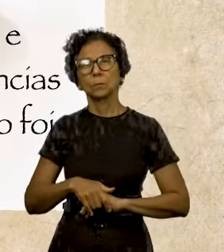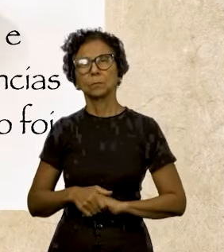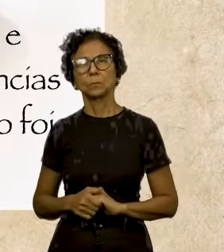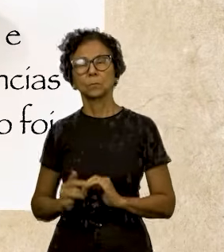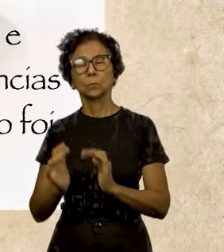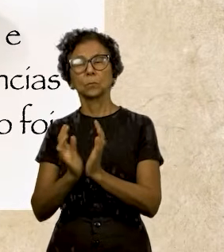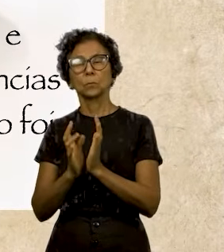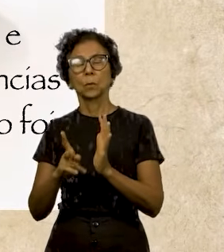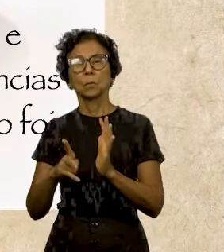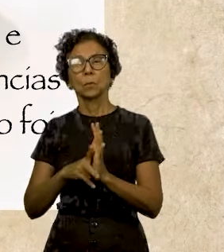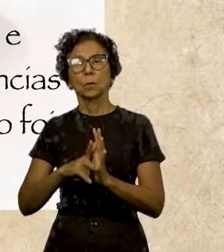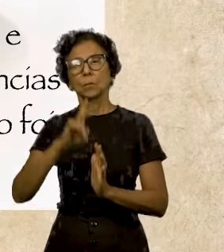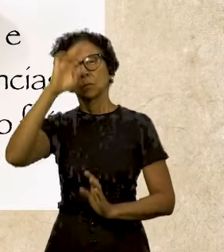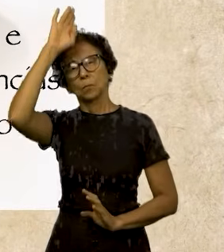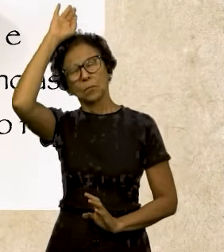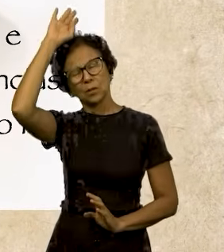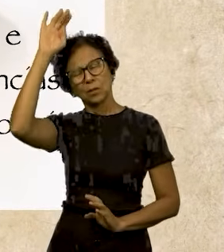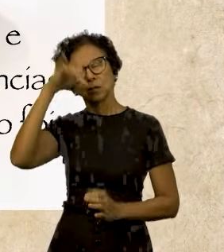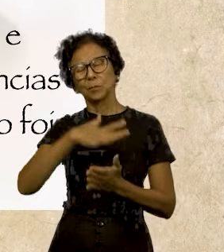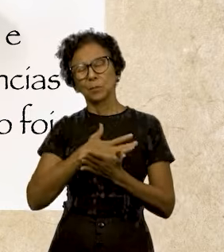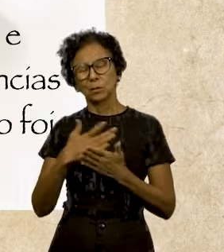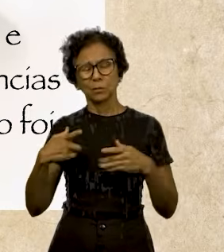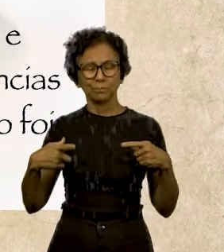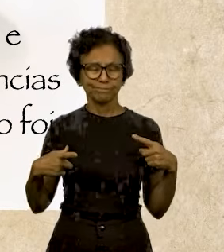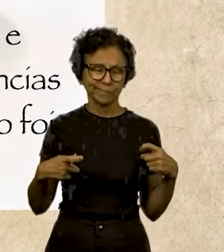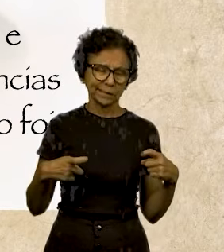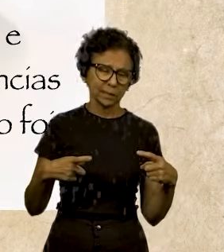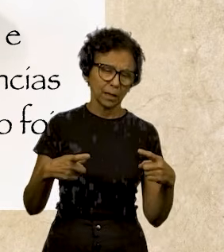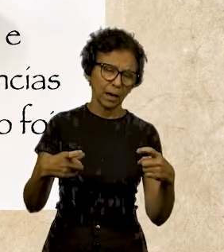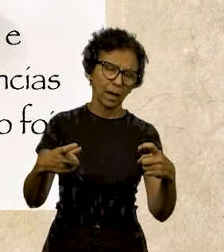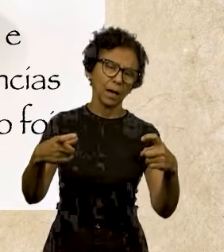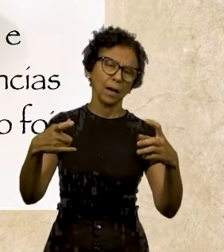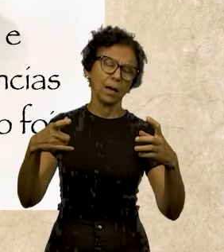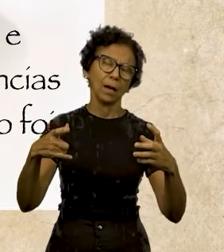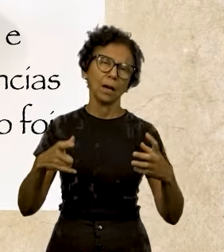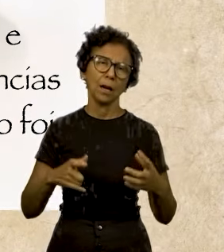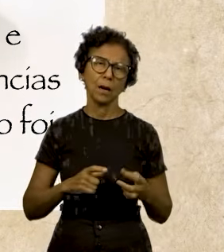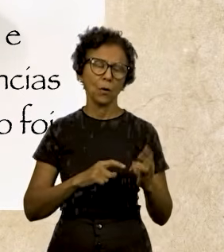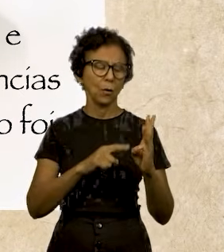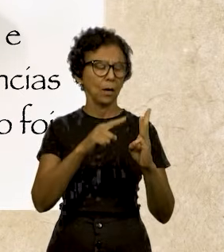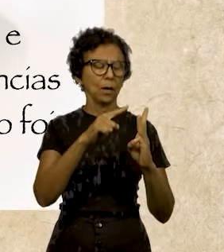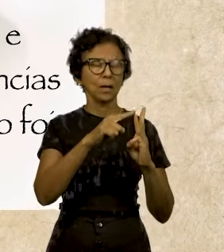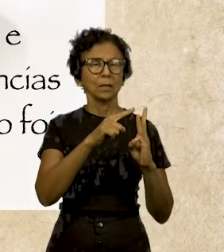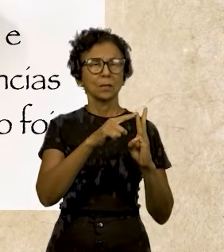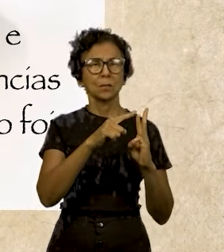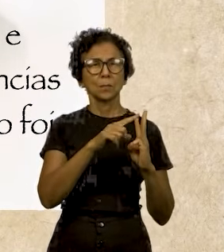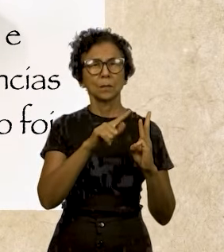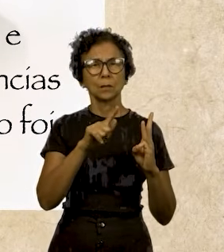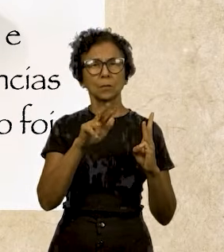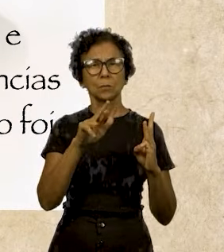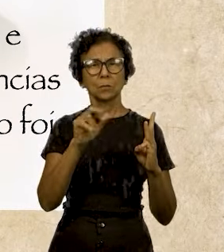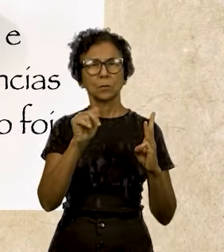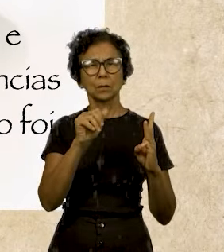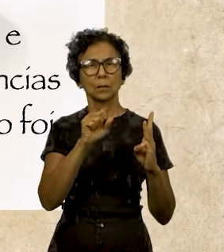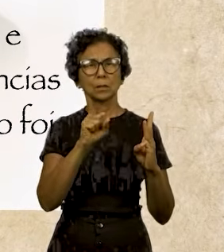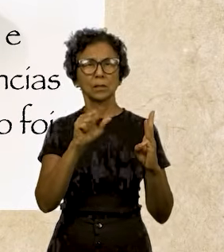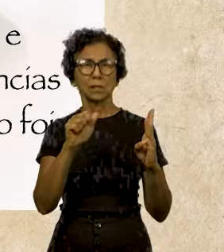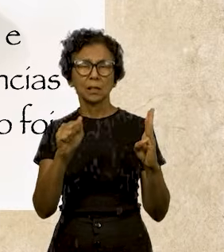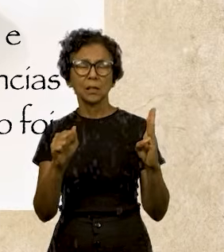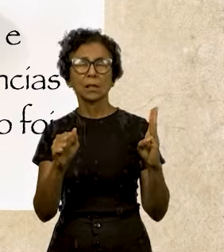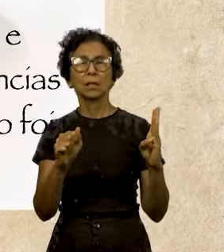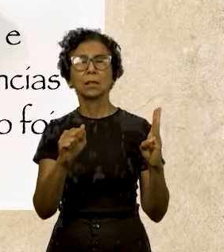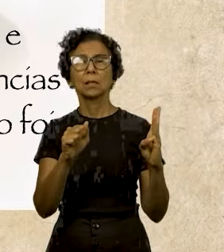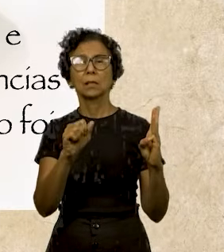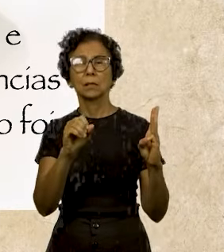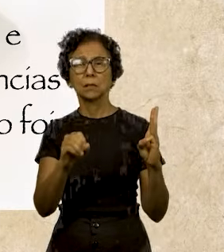e depois também em batalha o Júlio César derrotou Pompeu e ele ficou então um ditador sozinho,